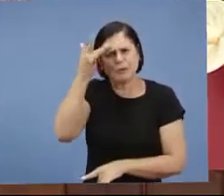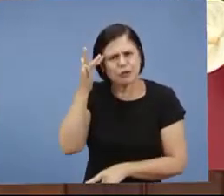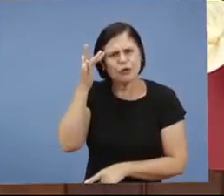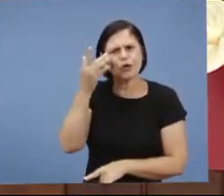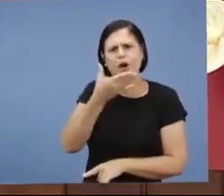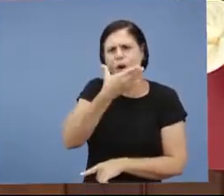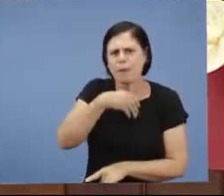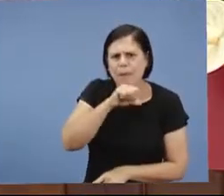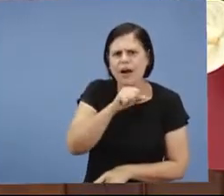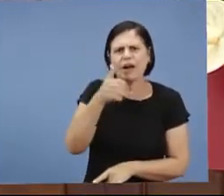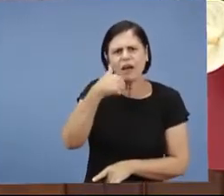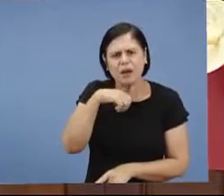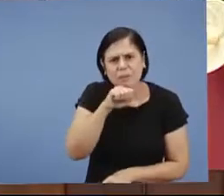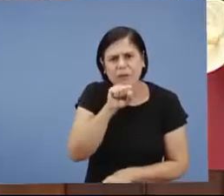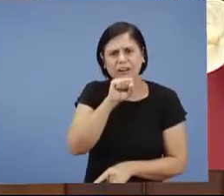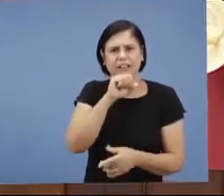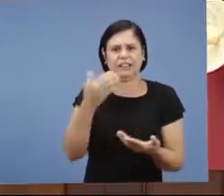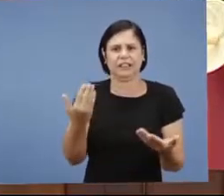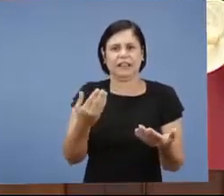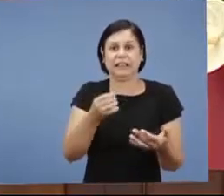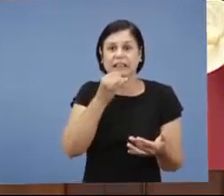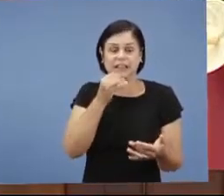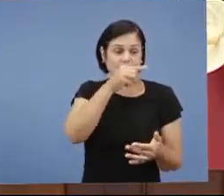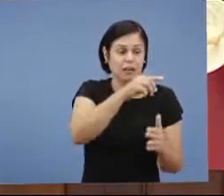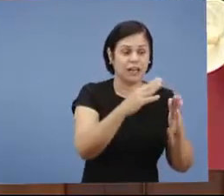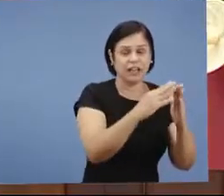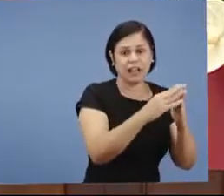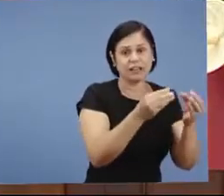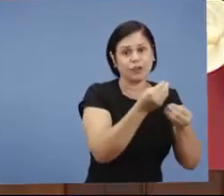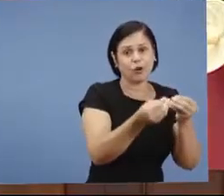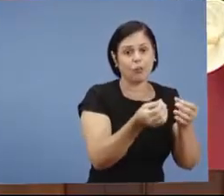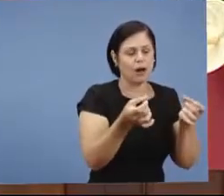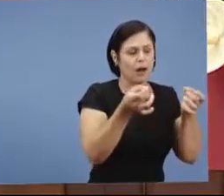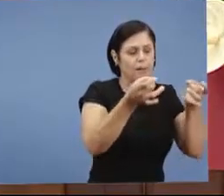de casa e deixar filhos. O